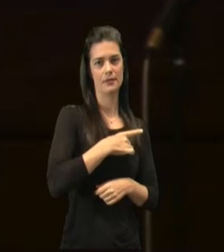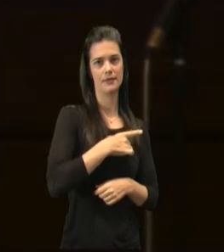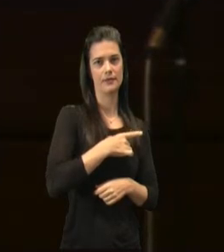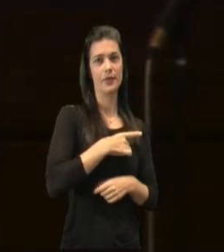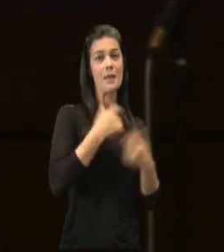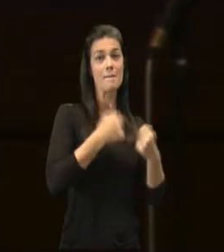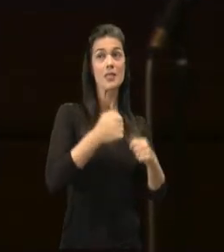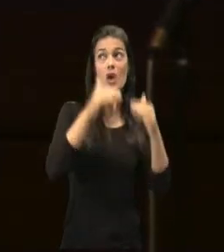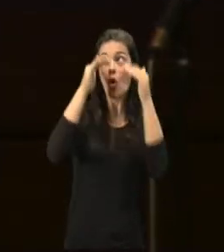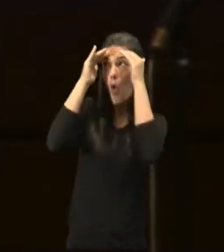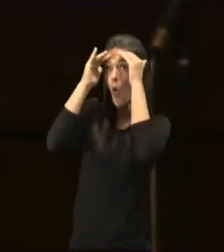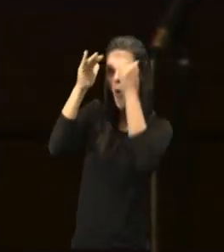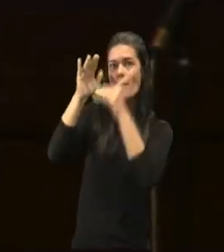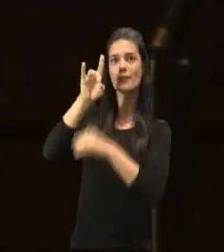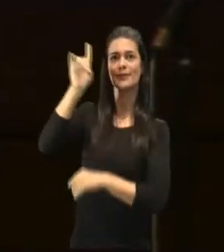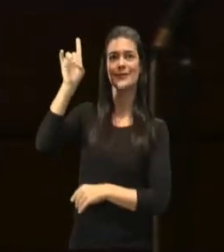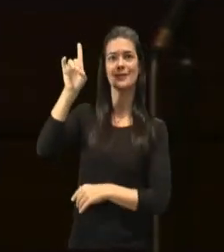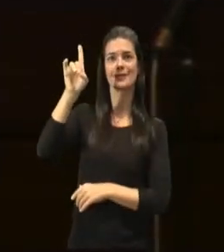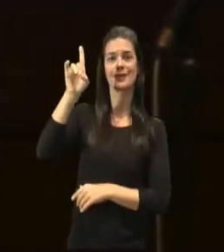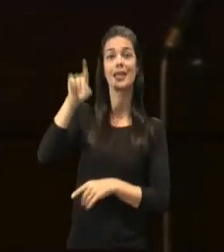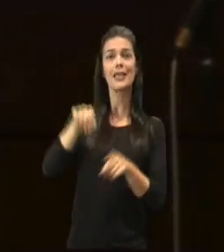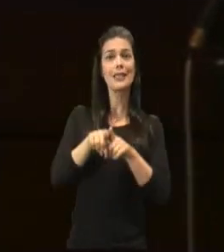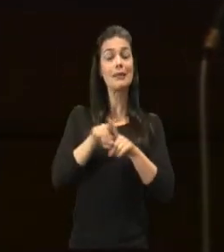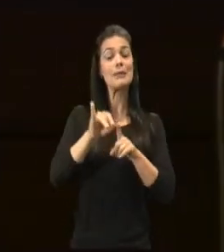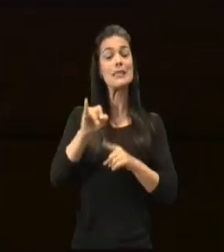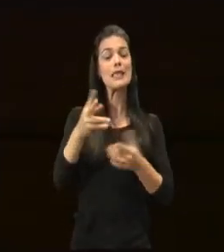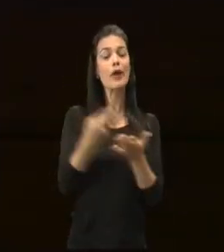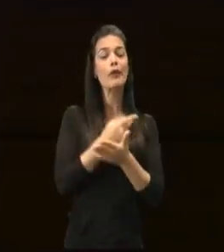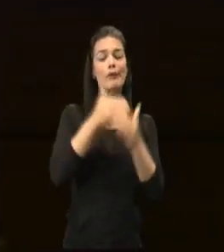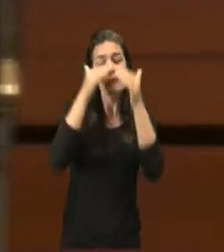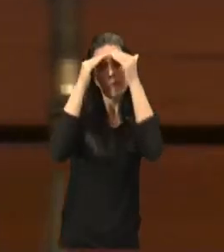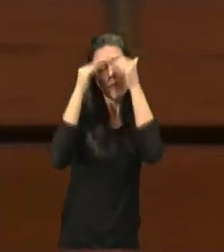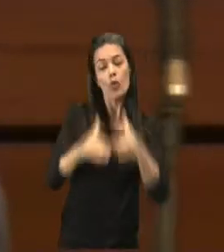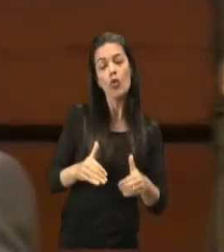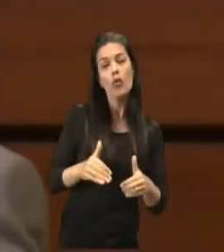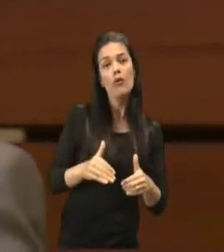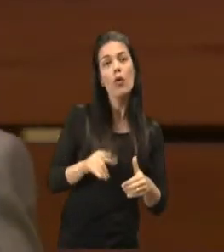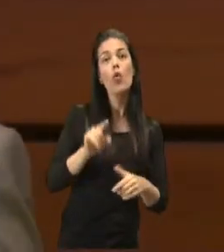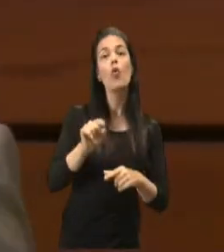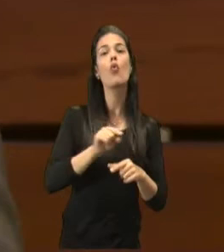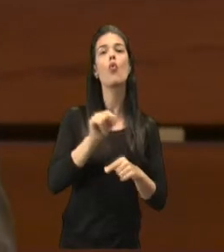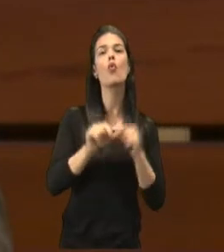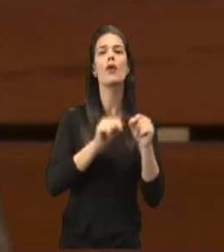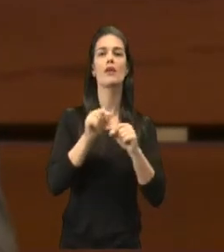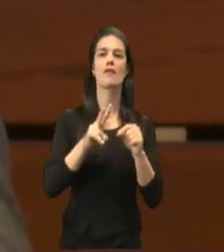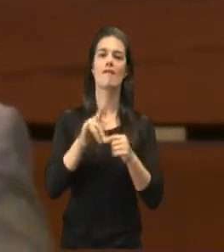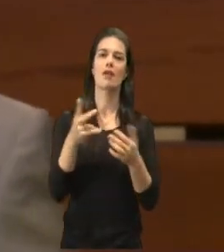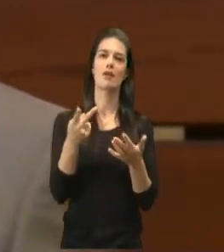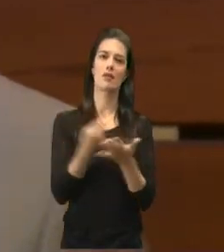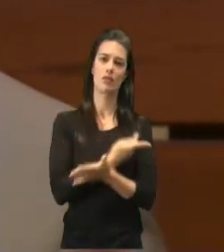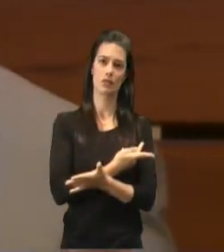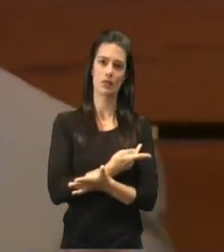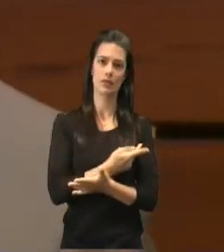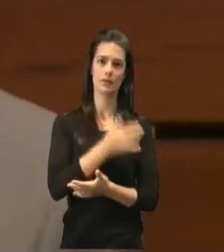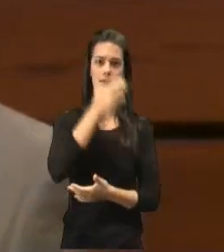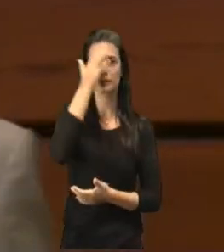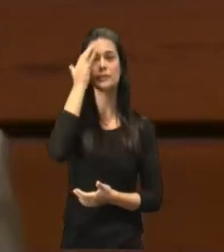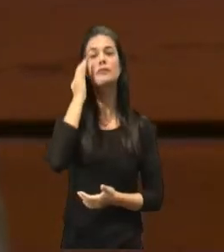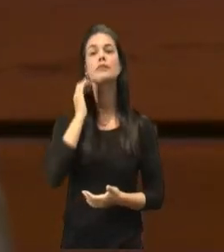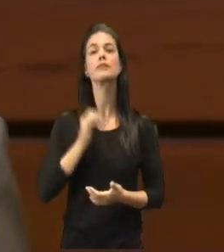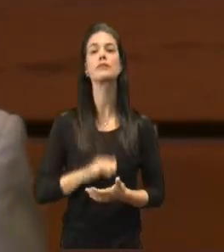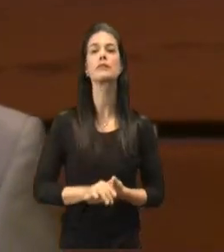e a partir da desobediência. E naturalmente que o lar, a família, não estaria de fora dentro